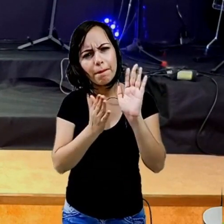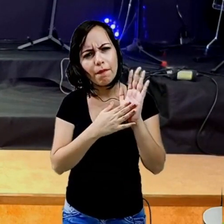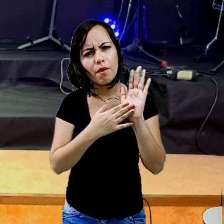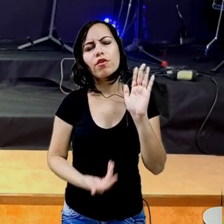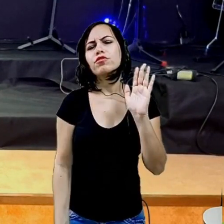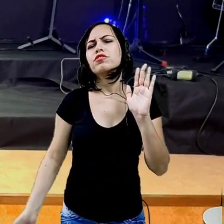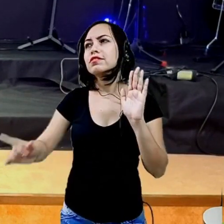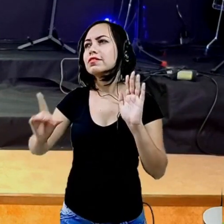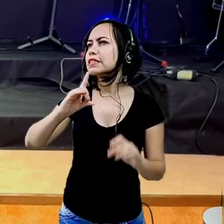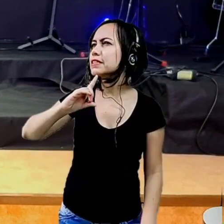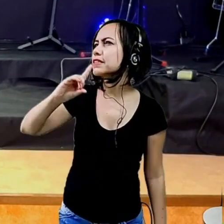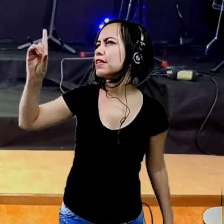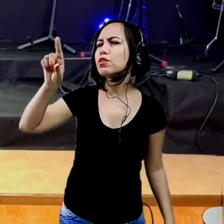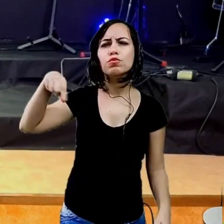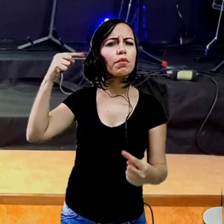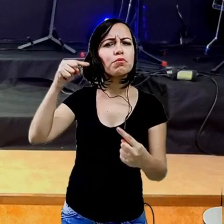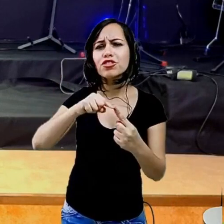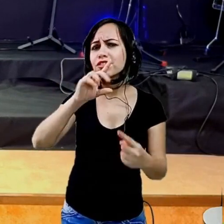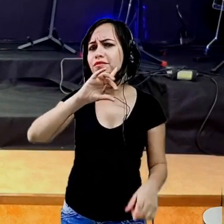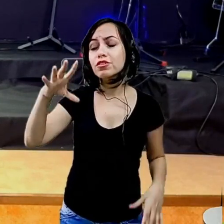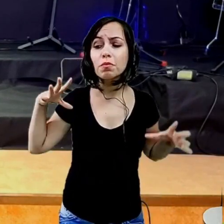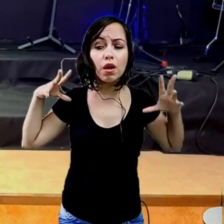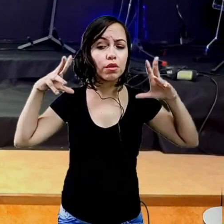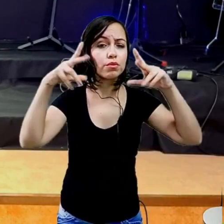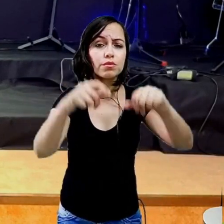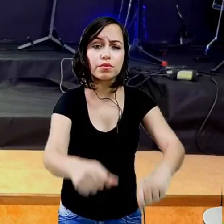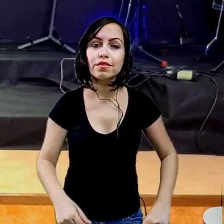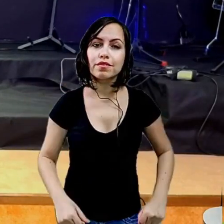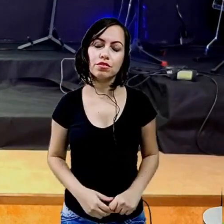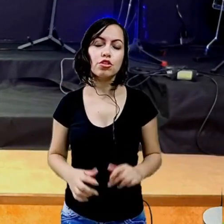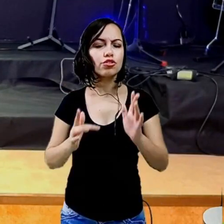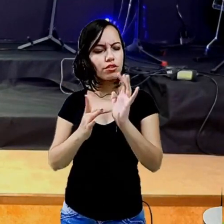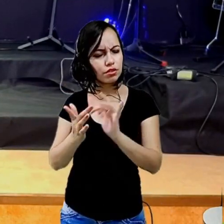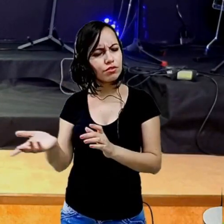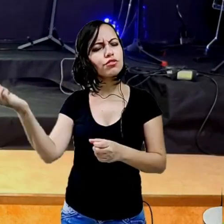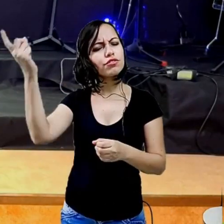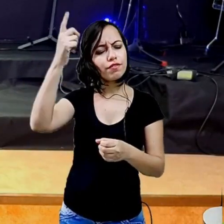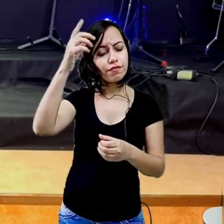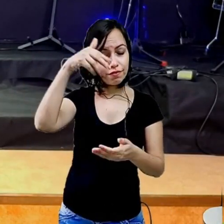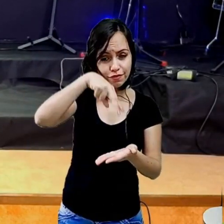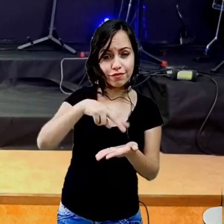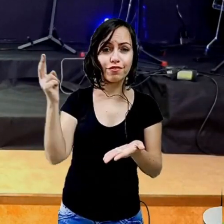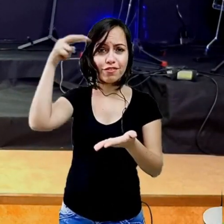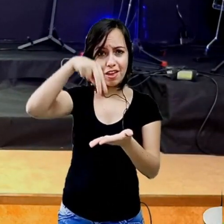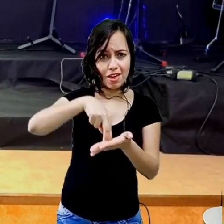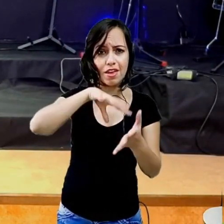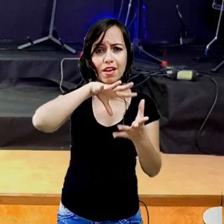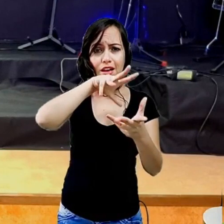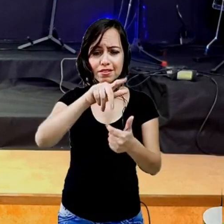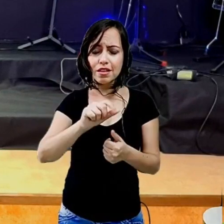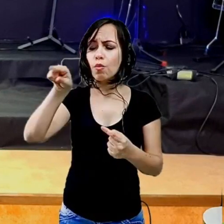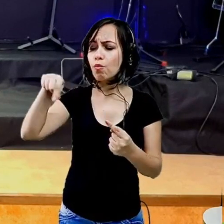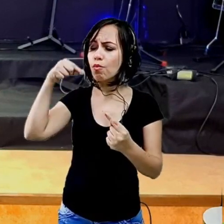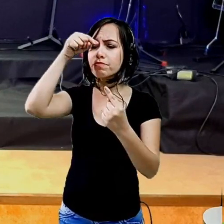proposta de Jesus para todos nós. Ele veio com esse propósito. Deus enviou o seu Filho Jesus com